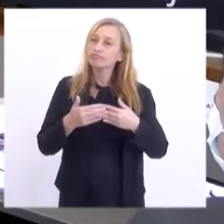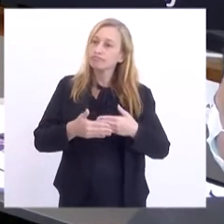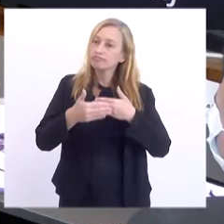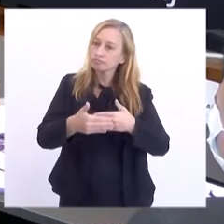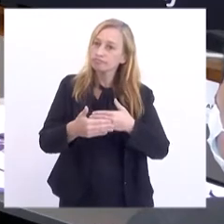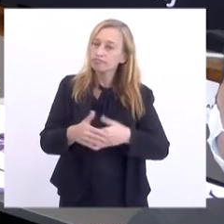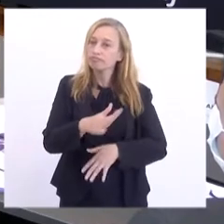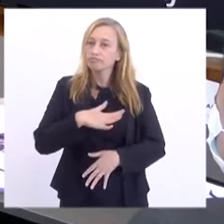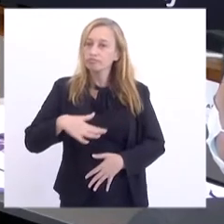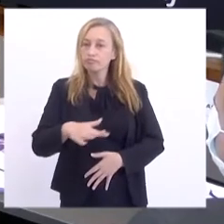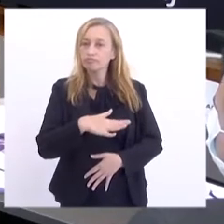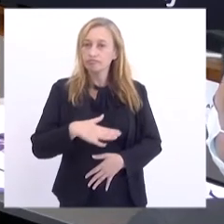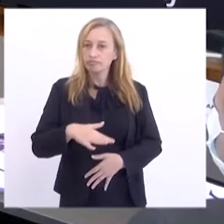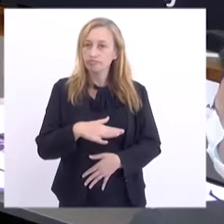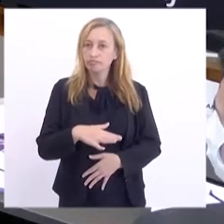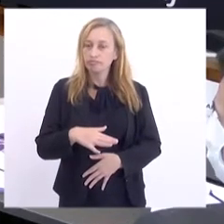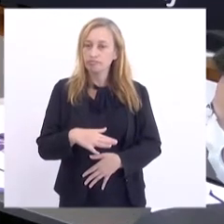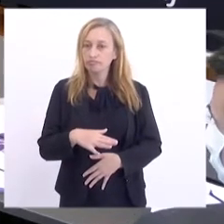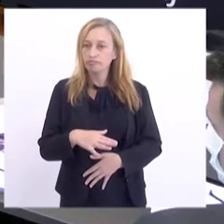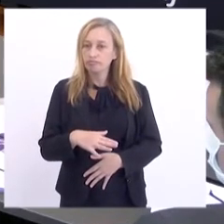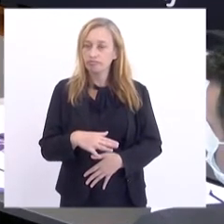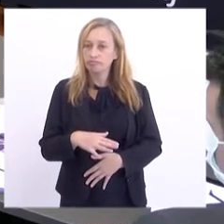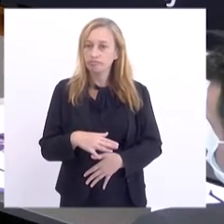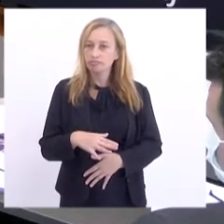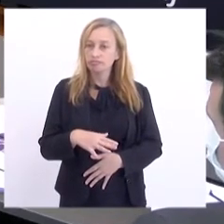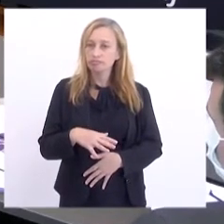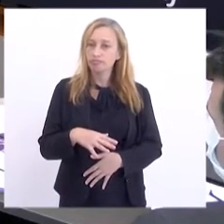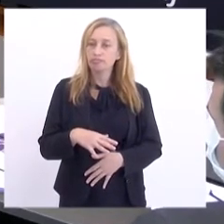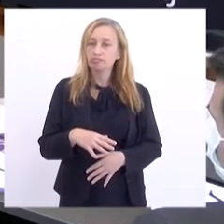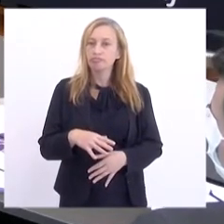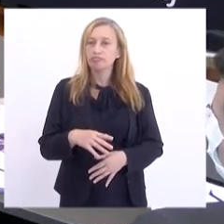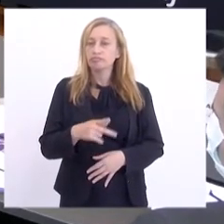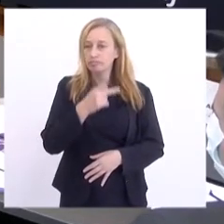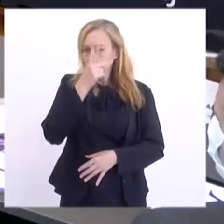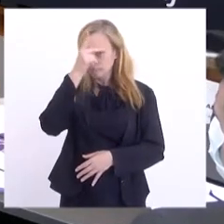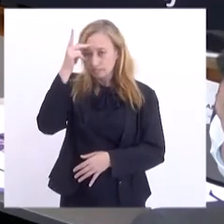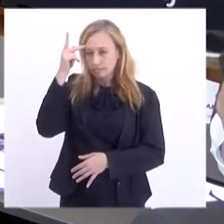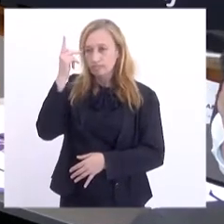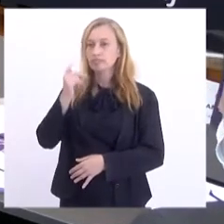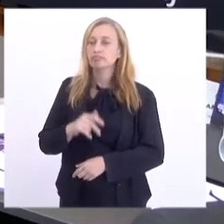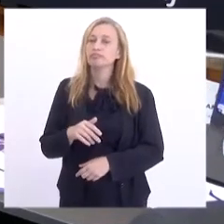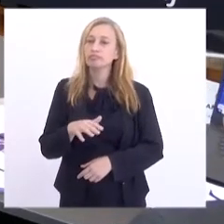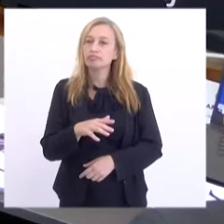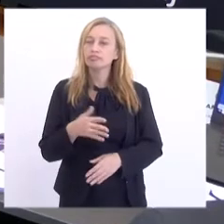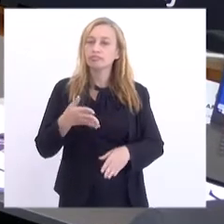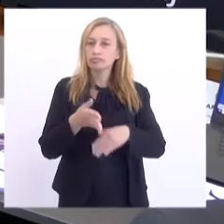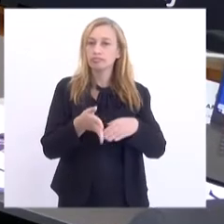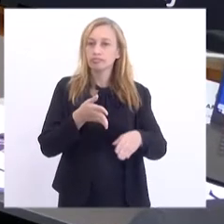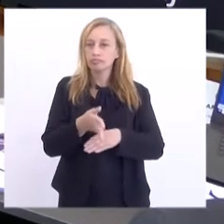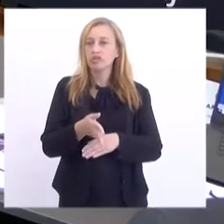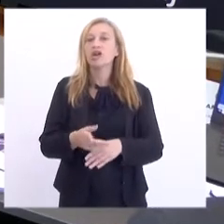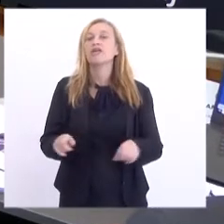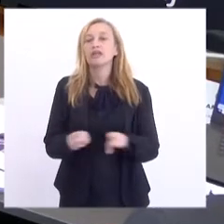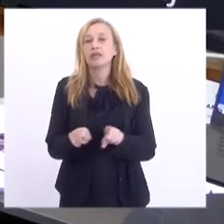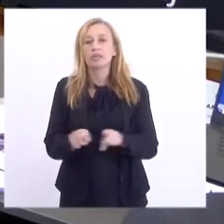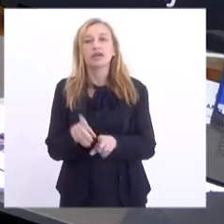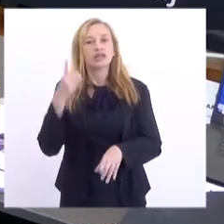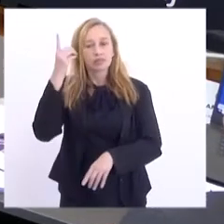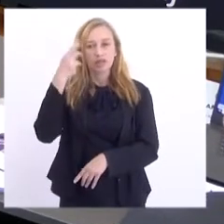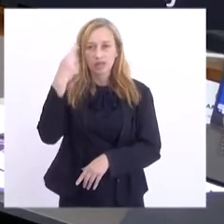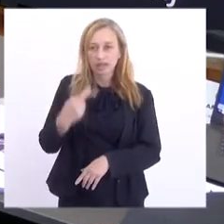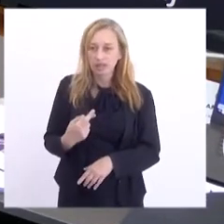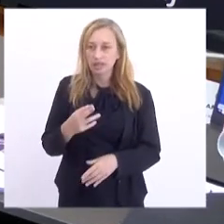com essa área de alocação de pessoal que a pergunta também da deputada Renata é só Deputado relata